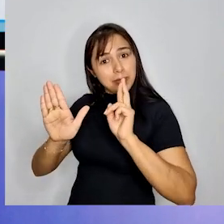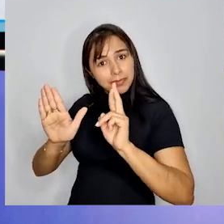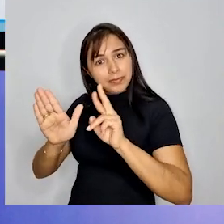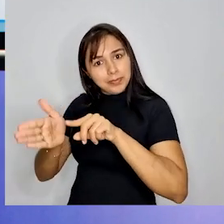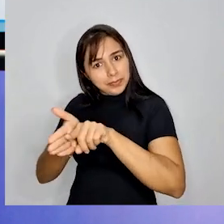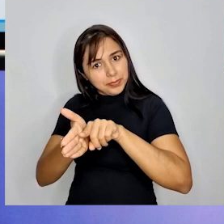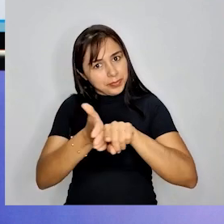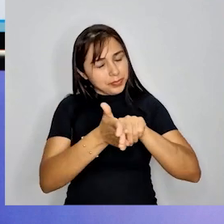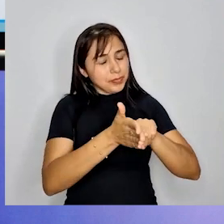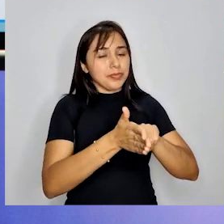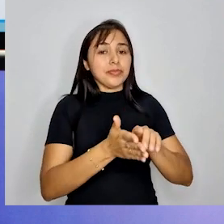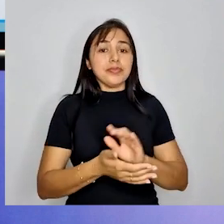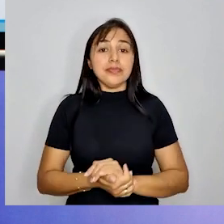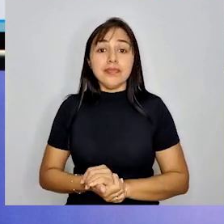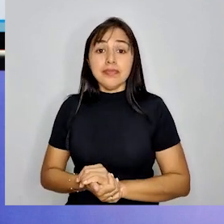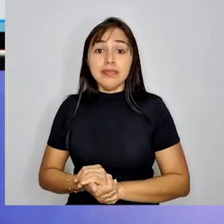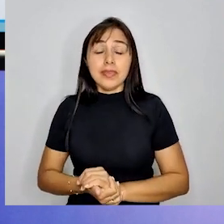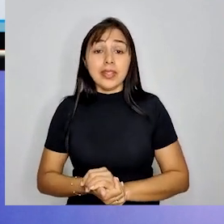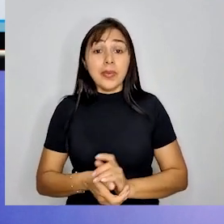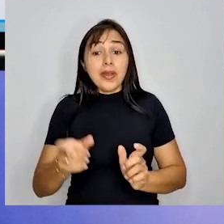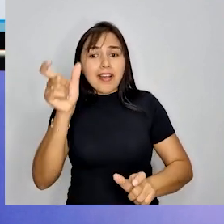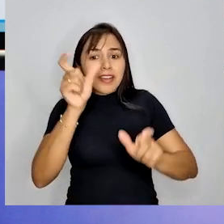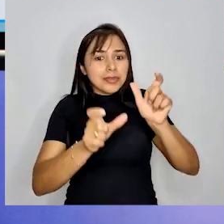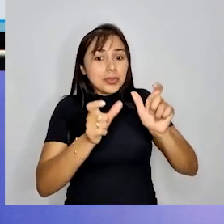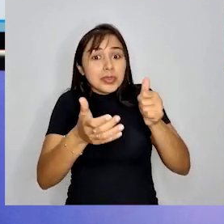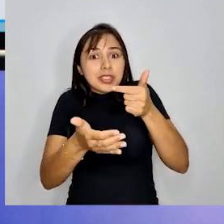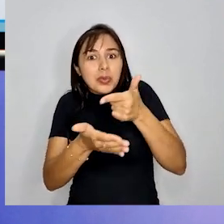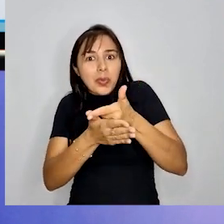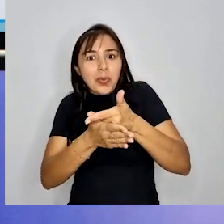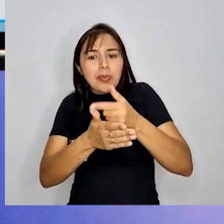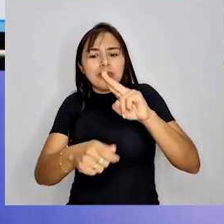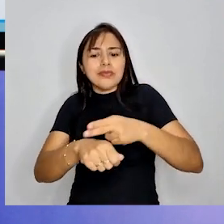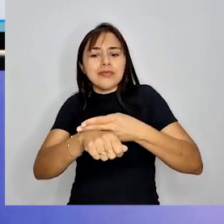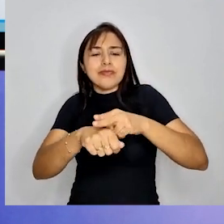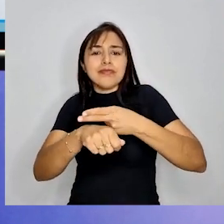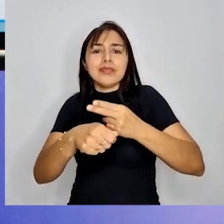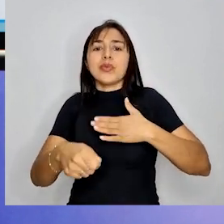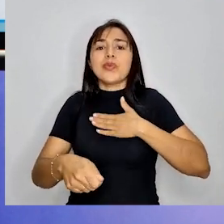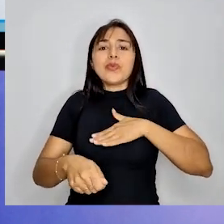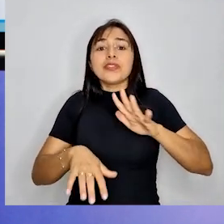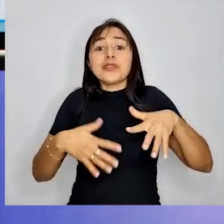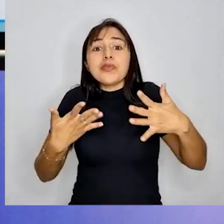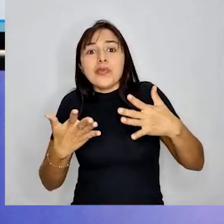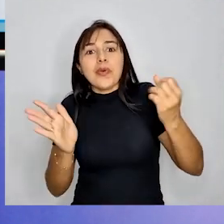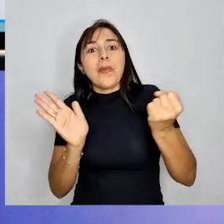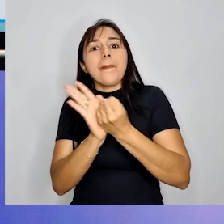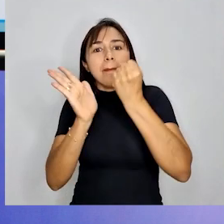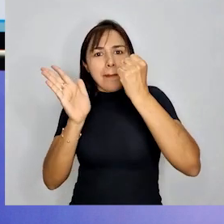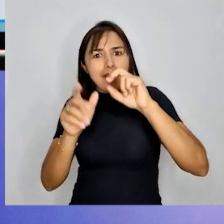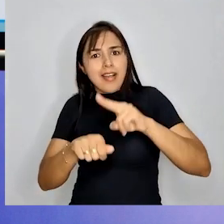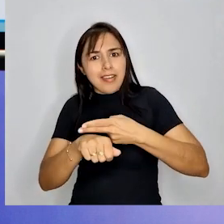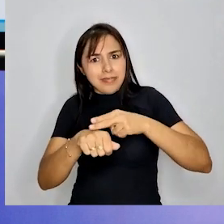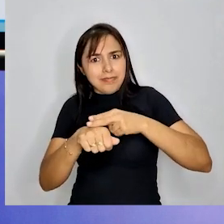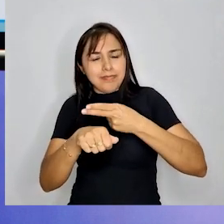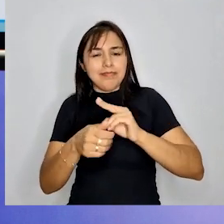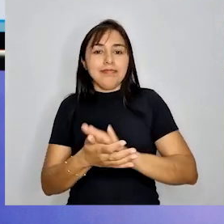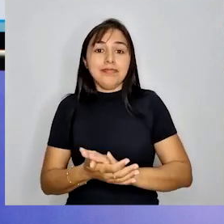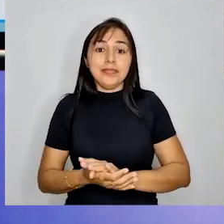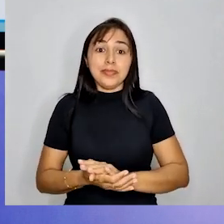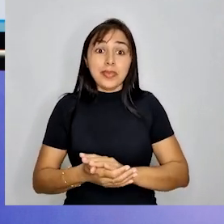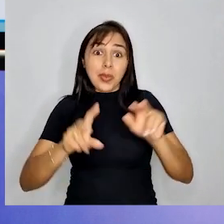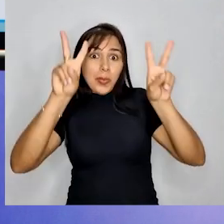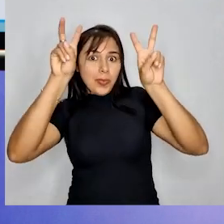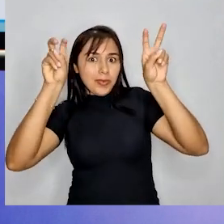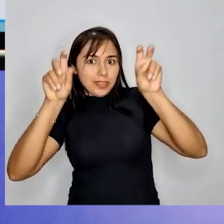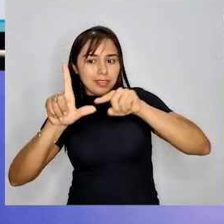chocolate os consumidores gostam mais então o título desse gráfico é preferência dos consumidores é um